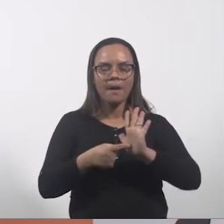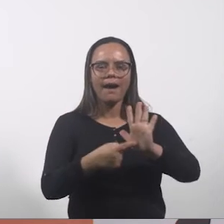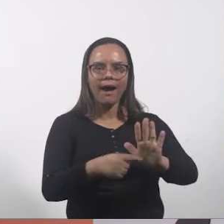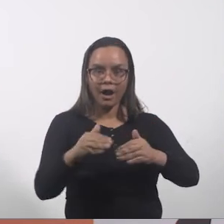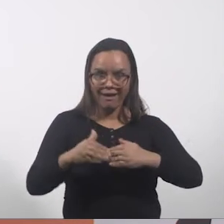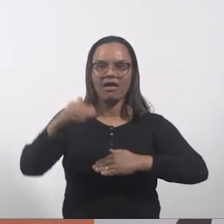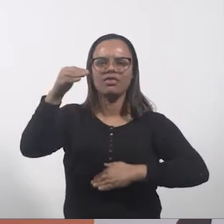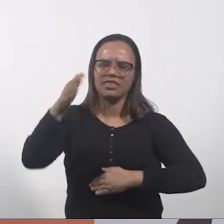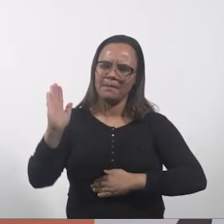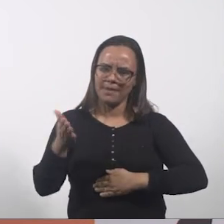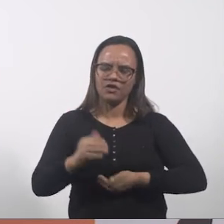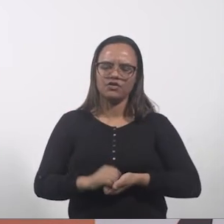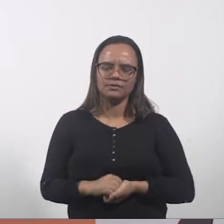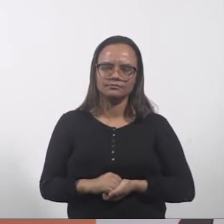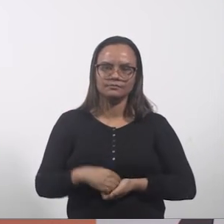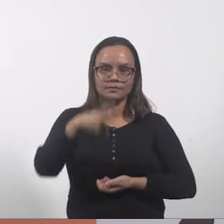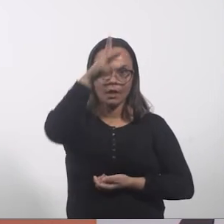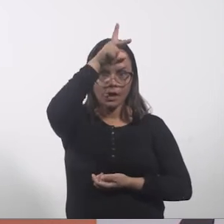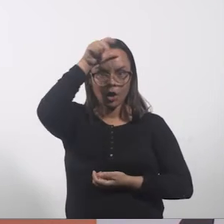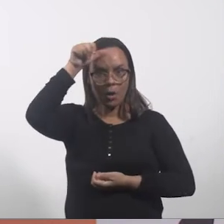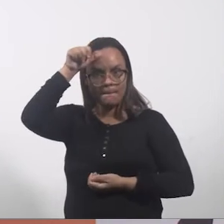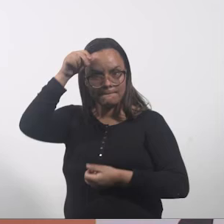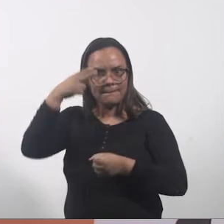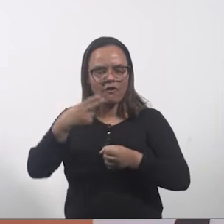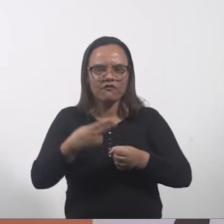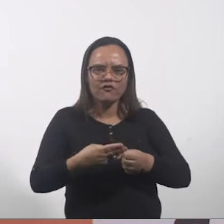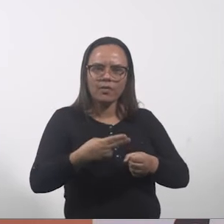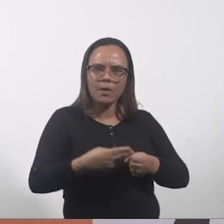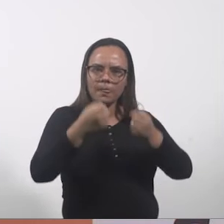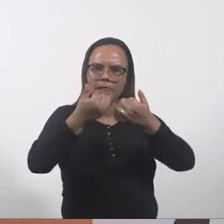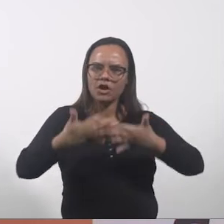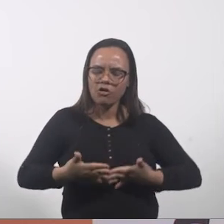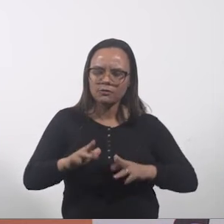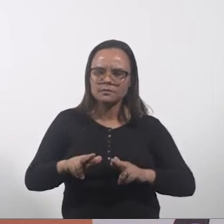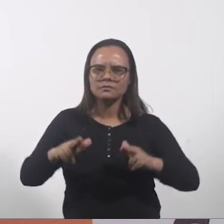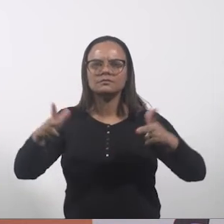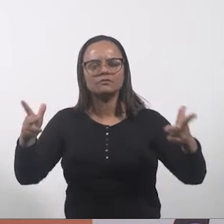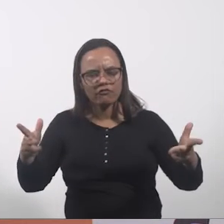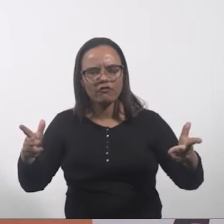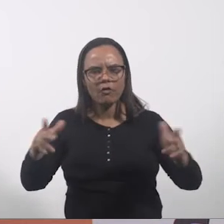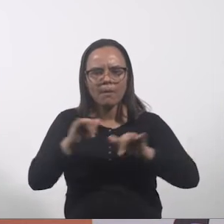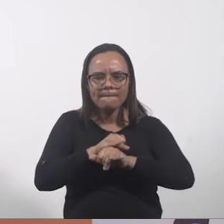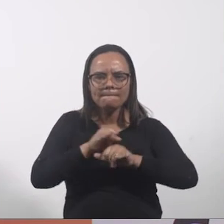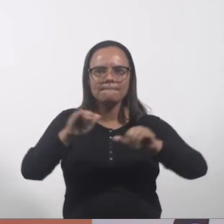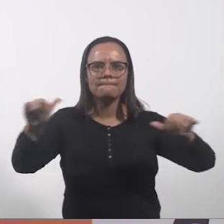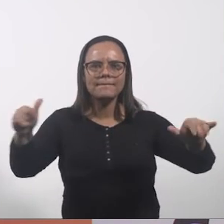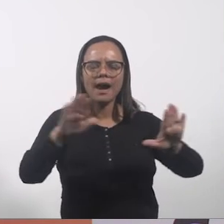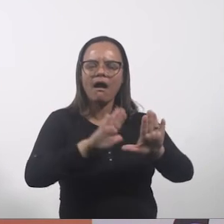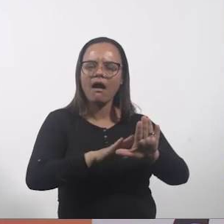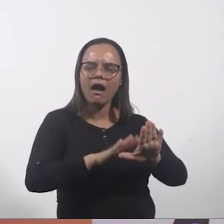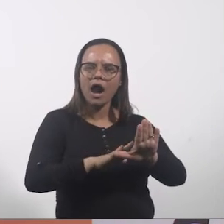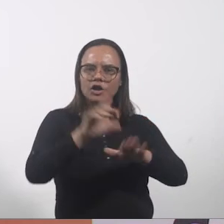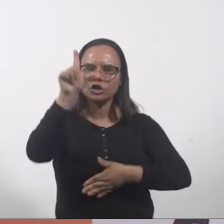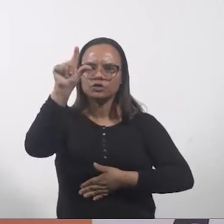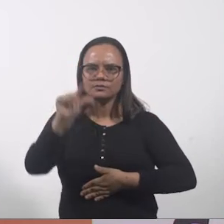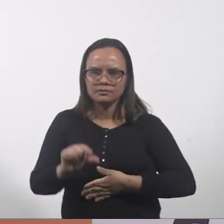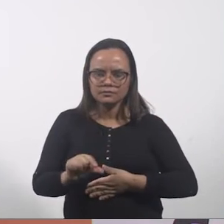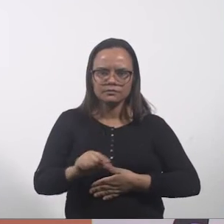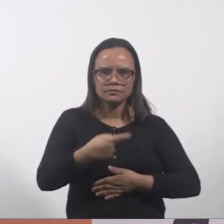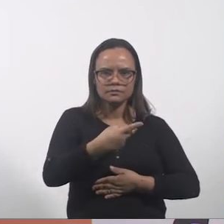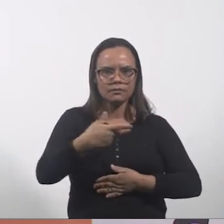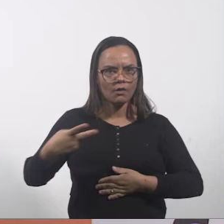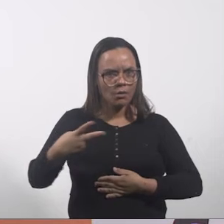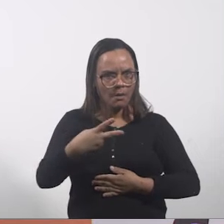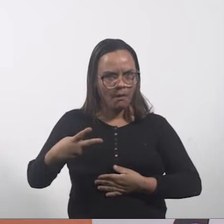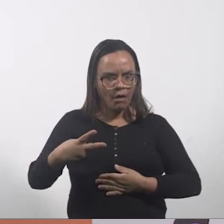pouquinho acima. A Prefeitura de São Paulo prepara alguma ação diferente para divulgar que o prazo já foi reduzido de 12